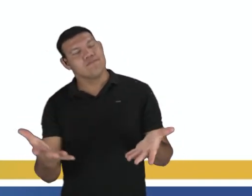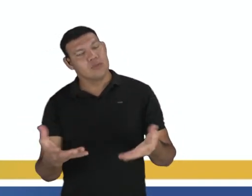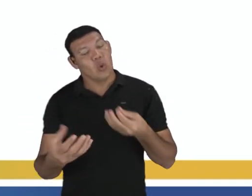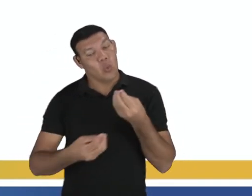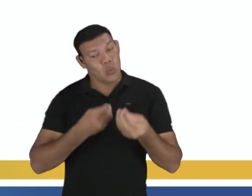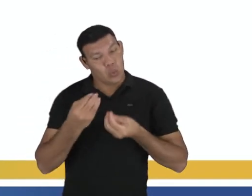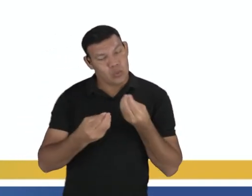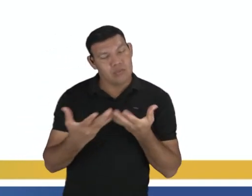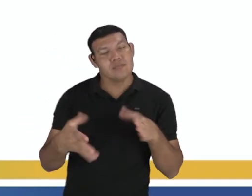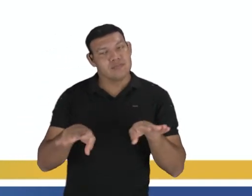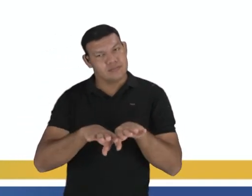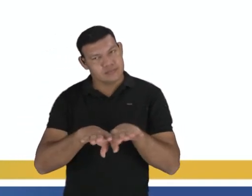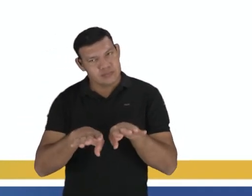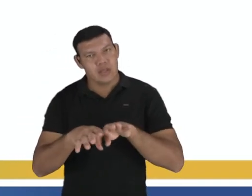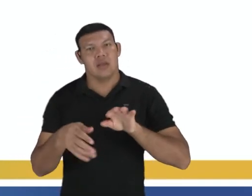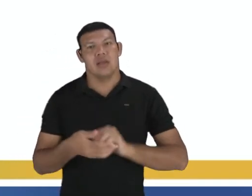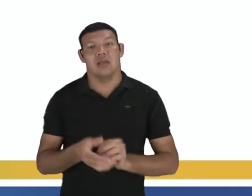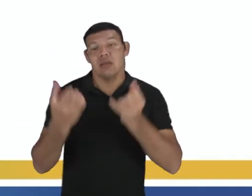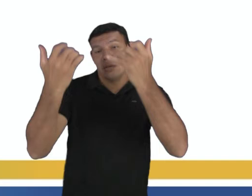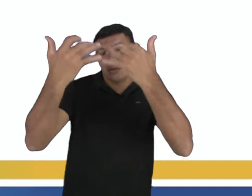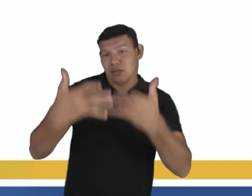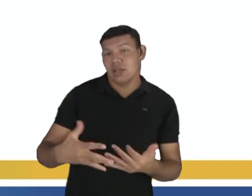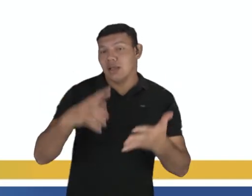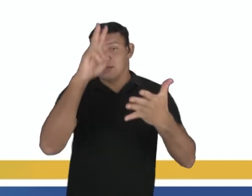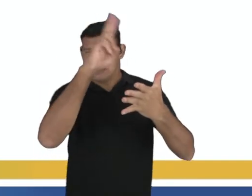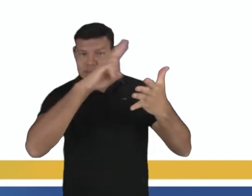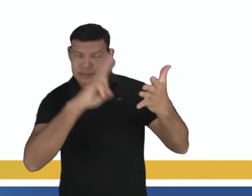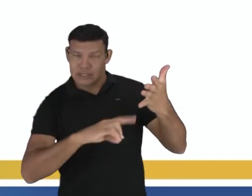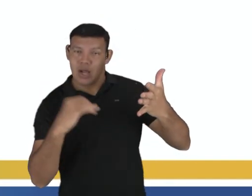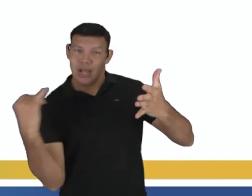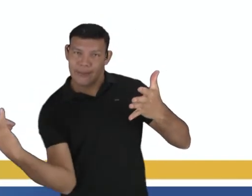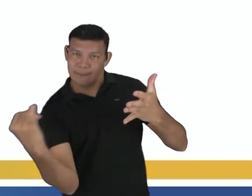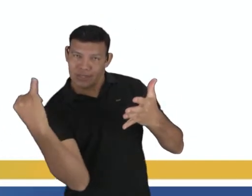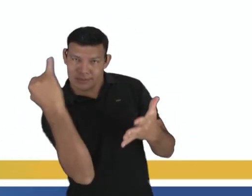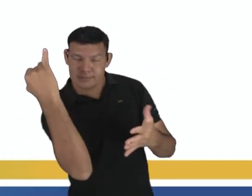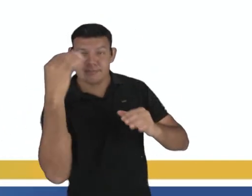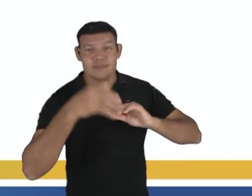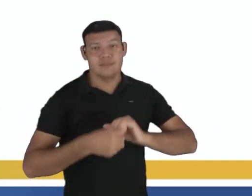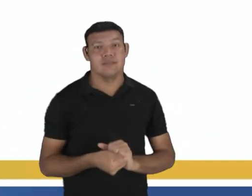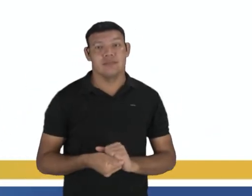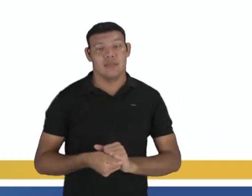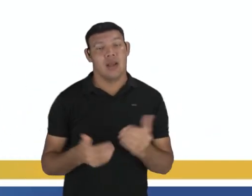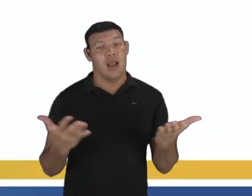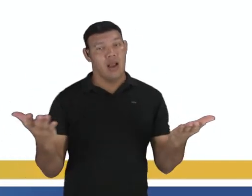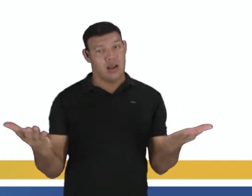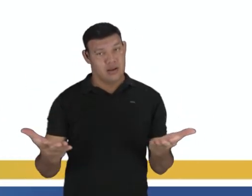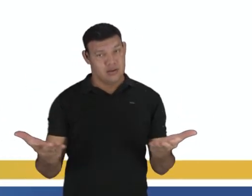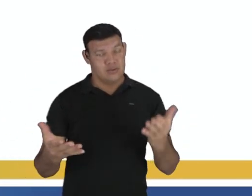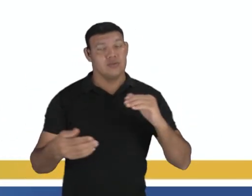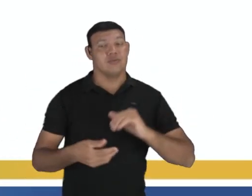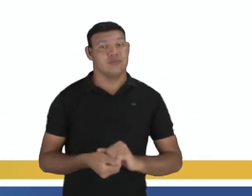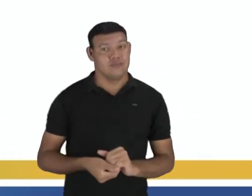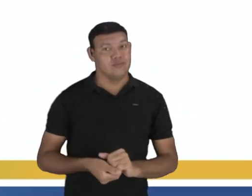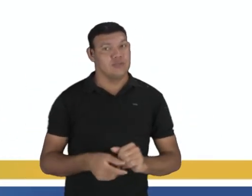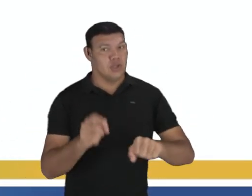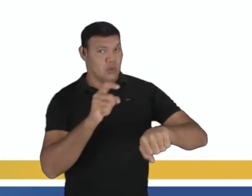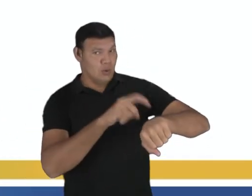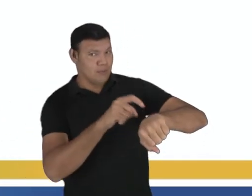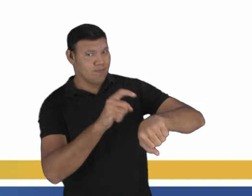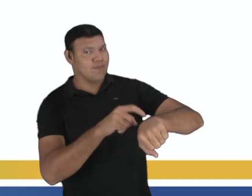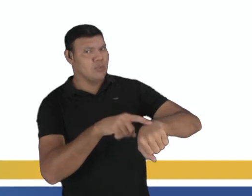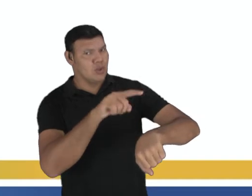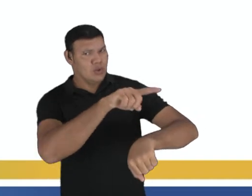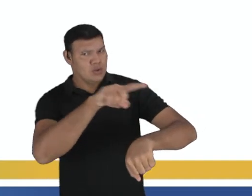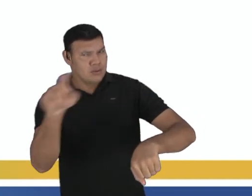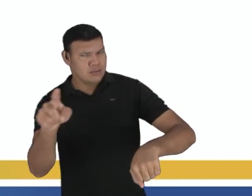Então, como eu venho dizendo para vocês, ler é importantíssimo. Então, aqui nesse momento, é necessário vocês